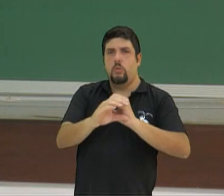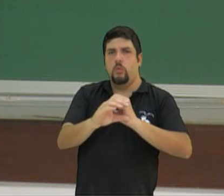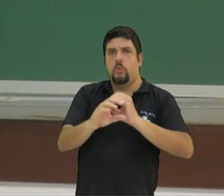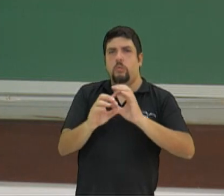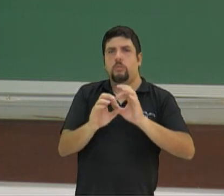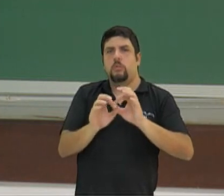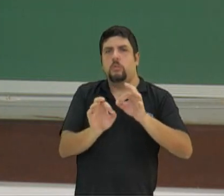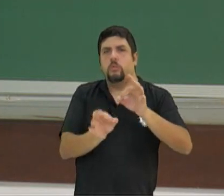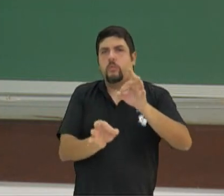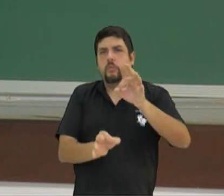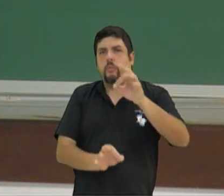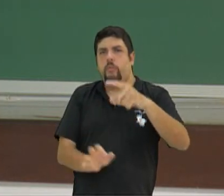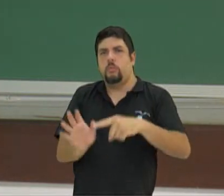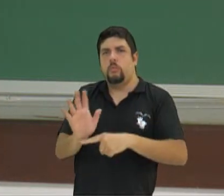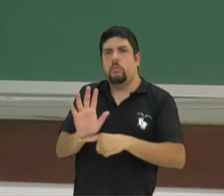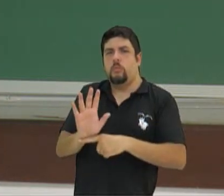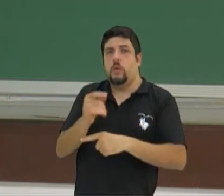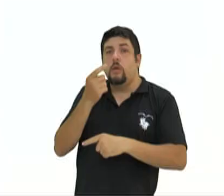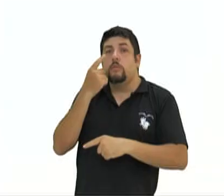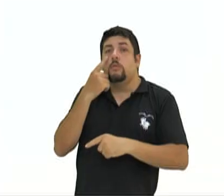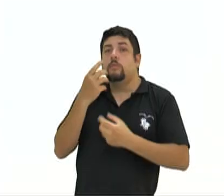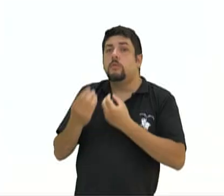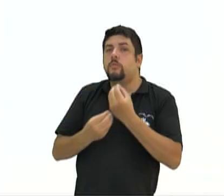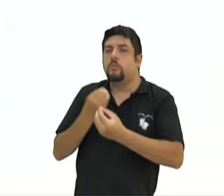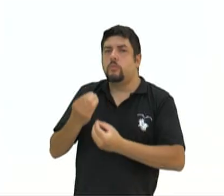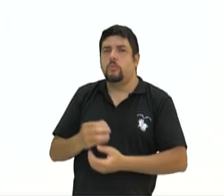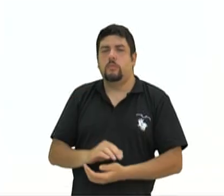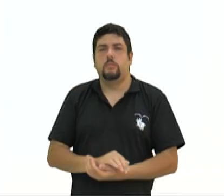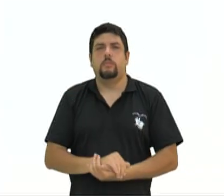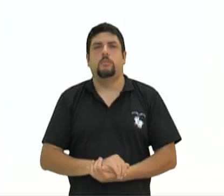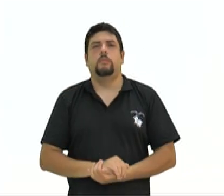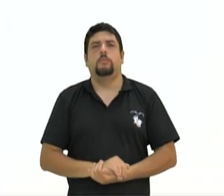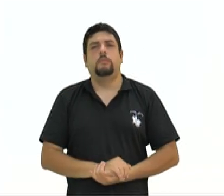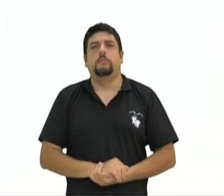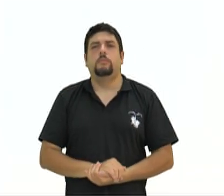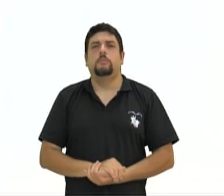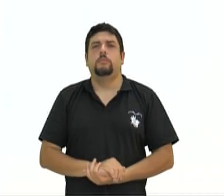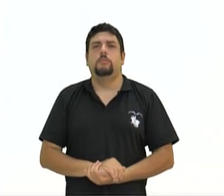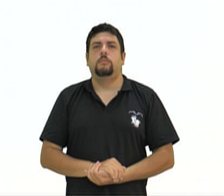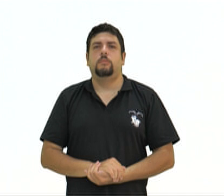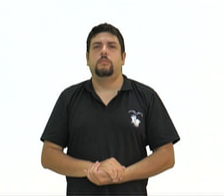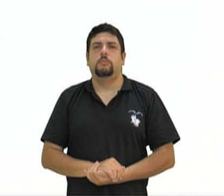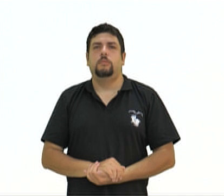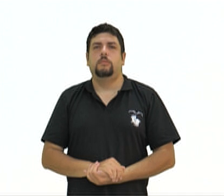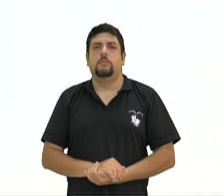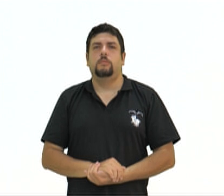né? Então, vamos ver agora também o praxinoscópio, pessoal.